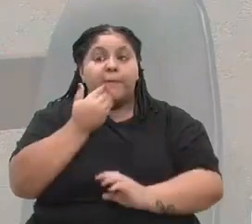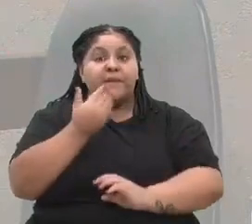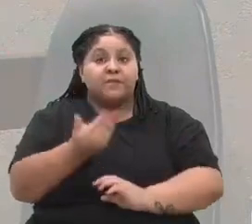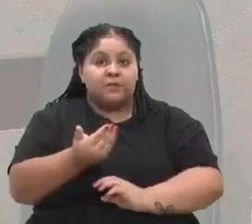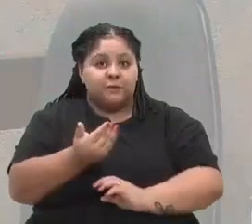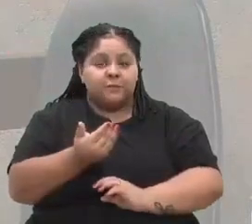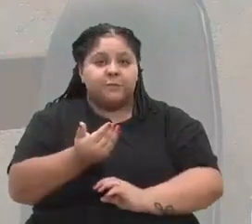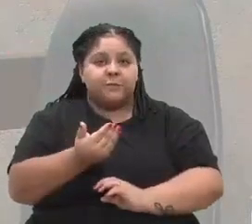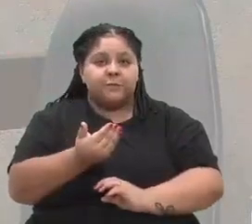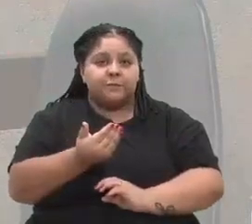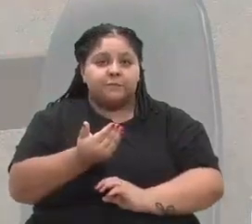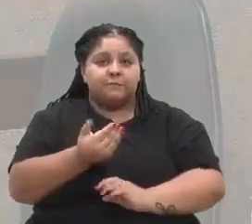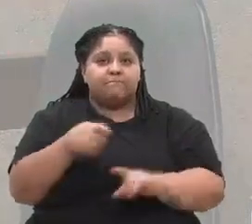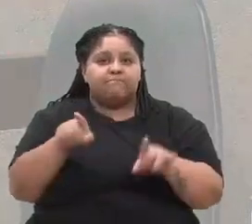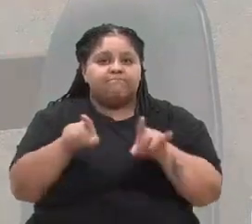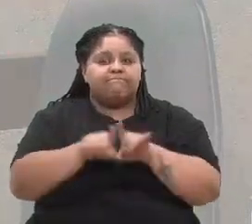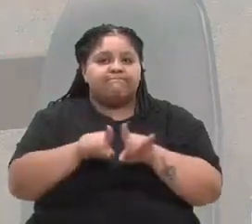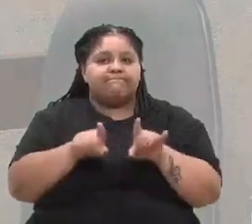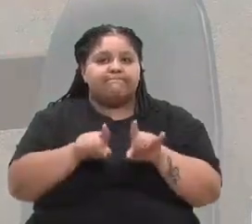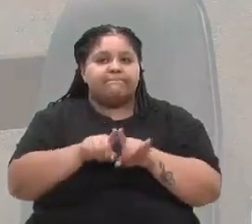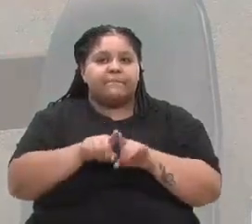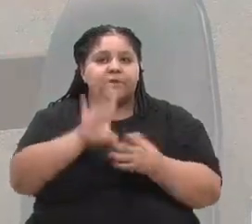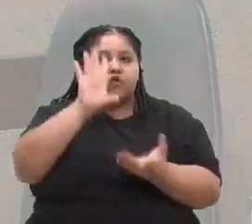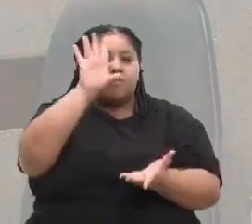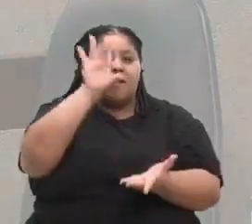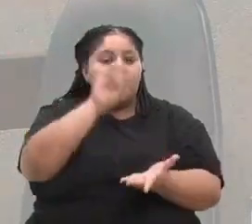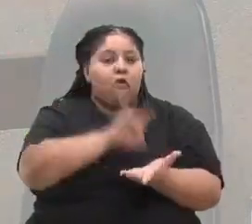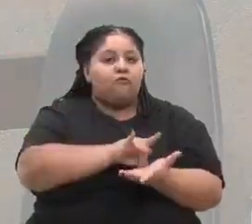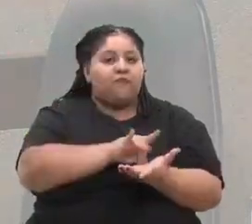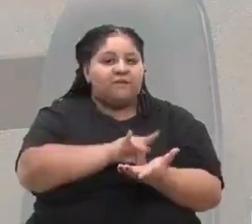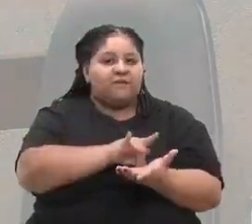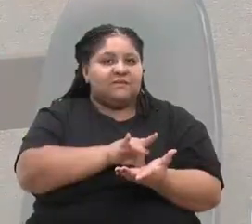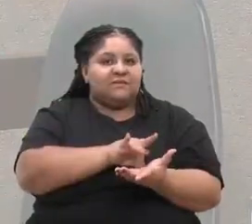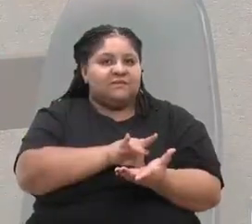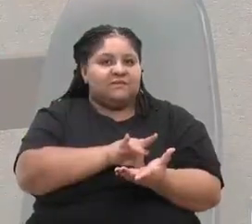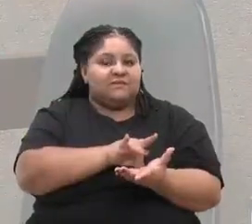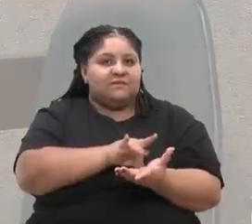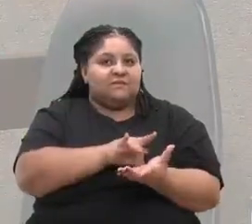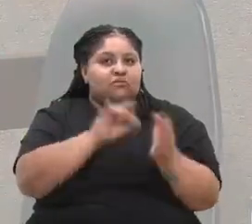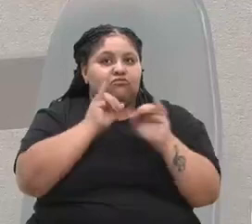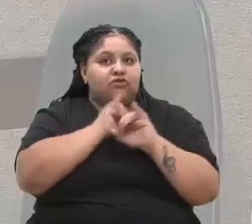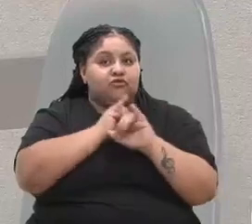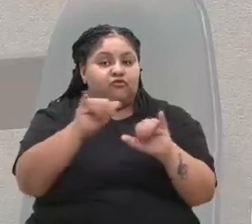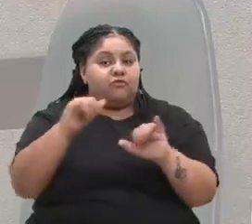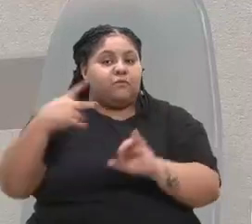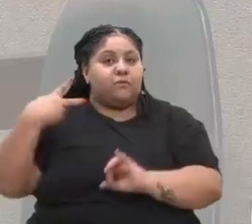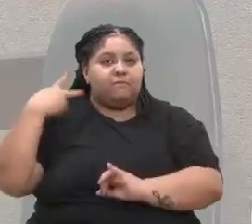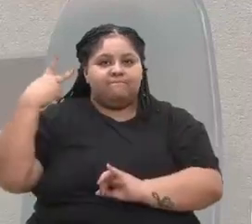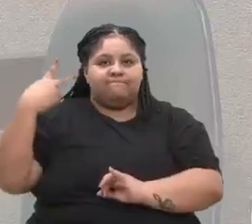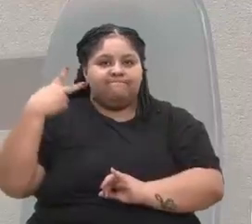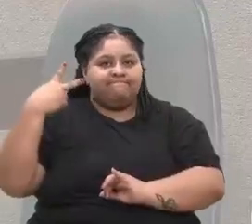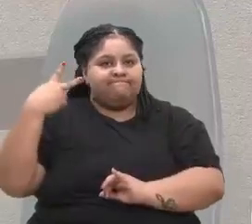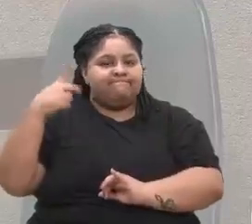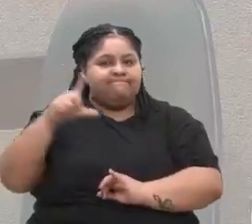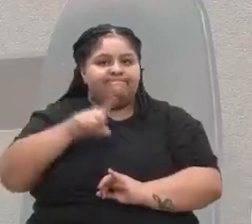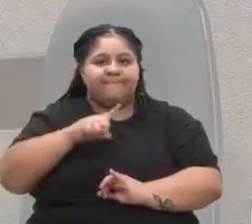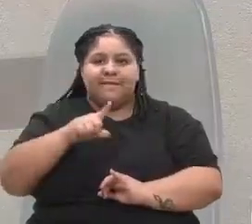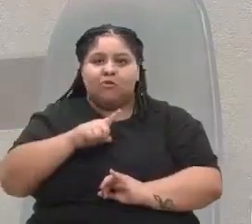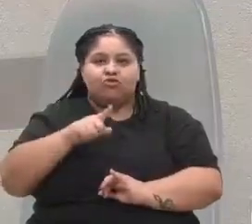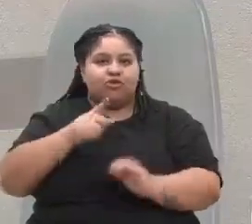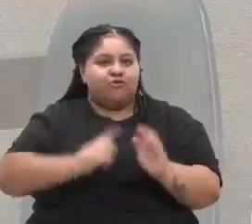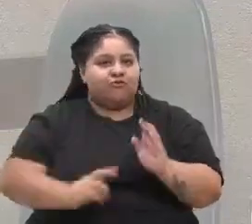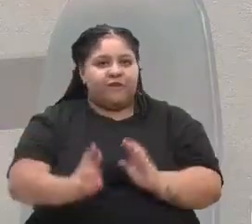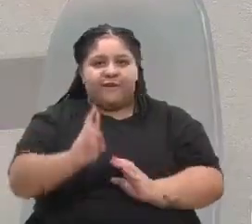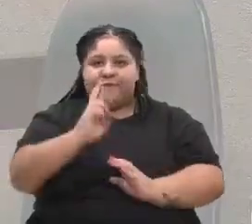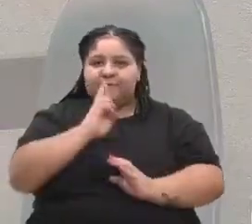que houvesse uma padronização de informação aos vereadores e não obtive ainda essa resposta. Falei hoje de